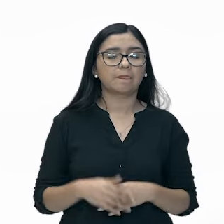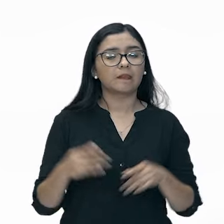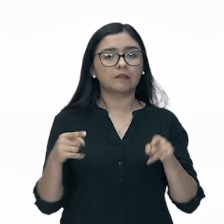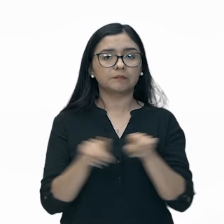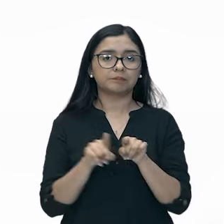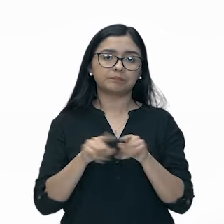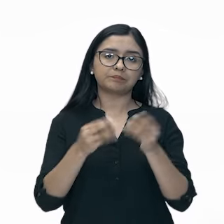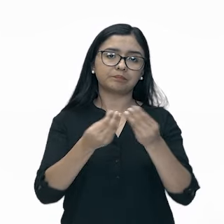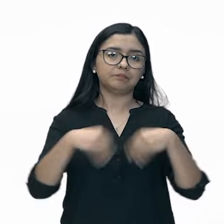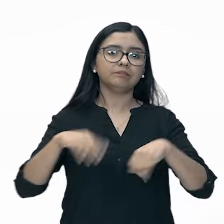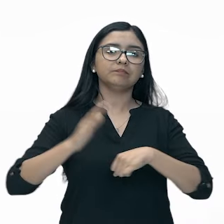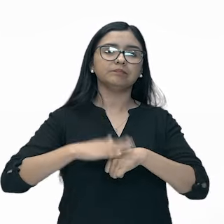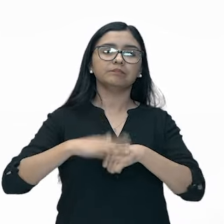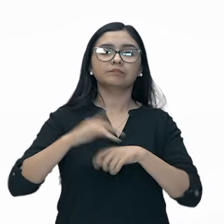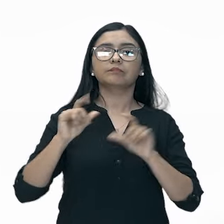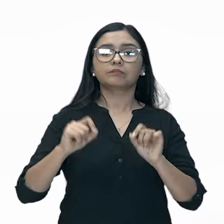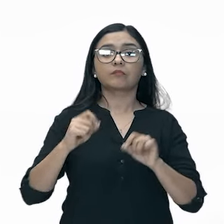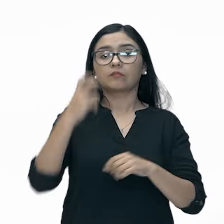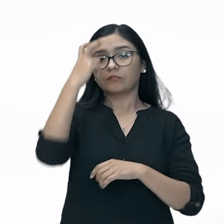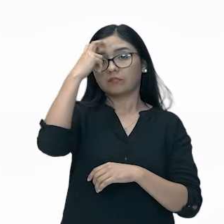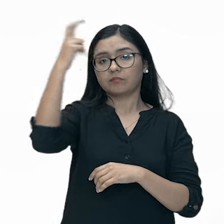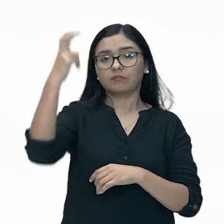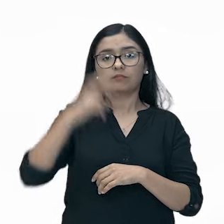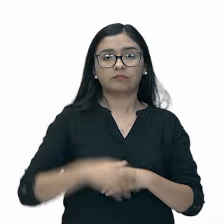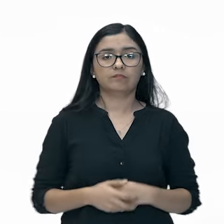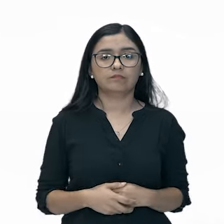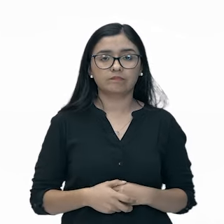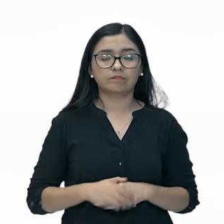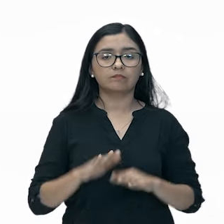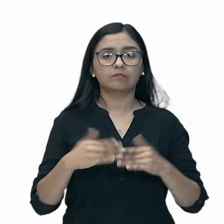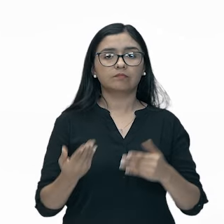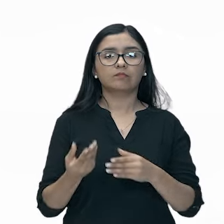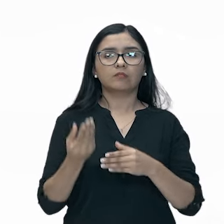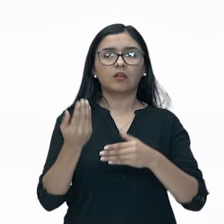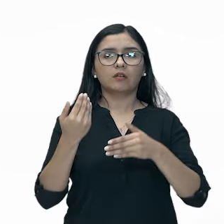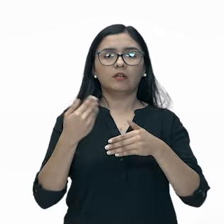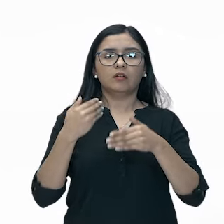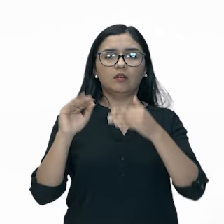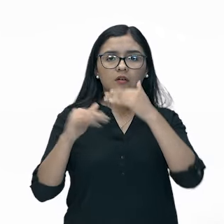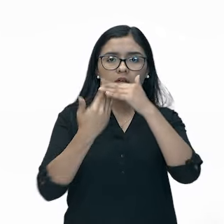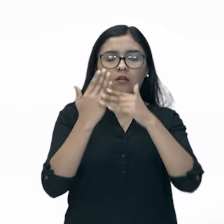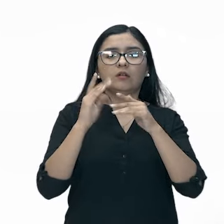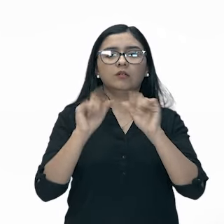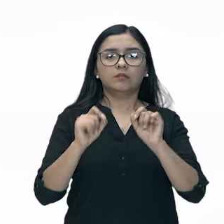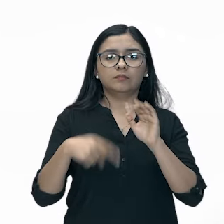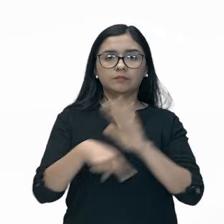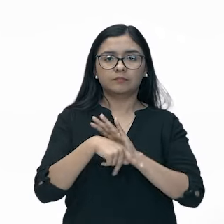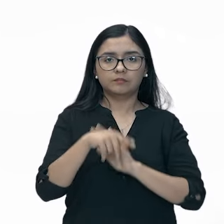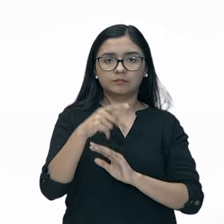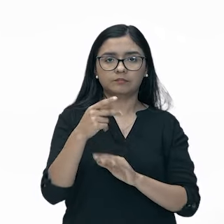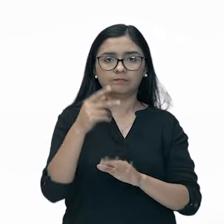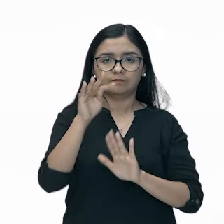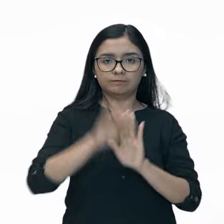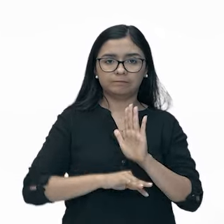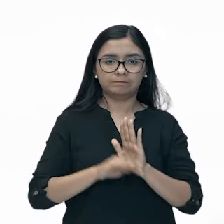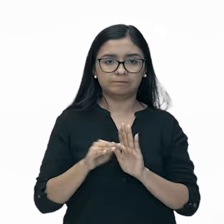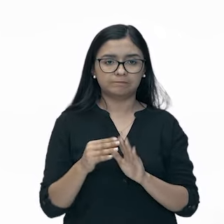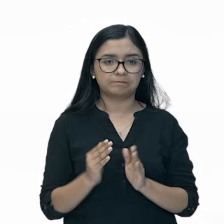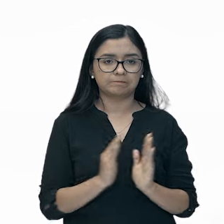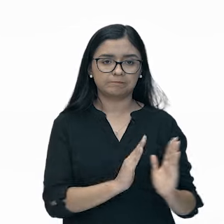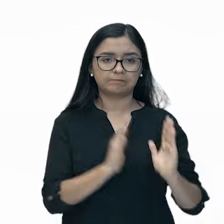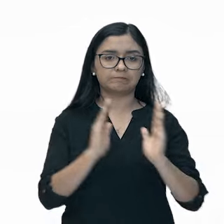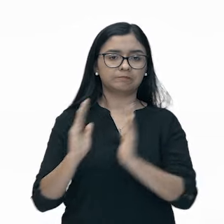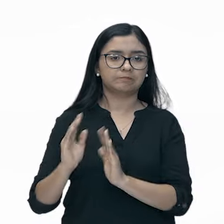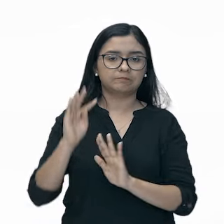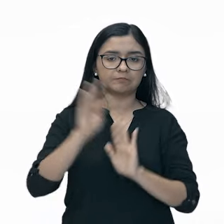autonomia intelectual então guardei as informações do texto especificamente deste texto agora vejamos o próximo Olha o que